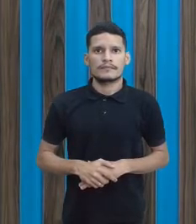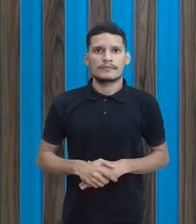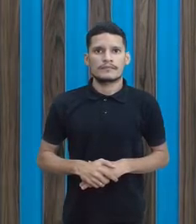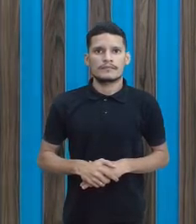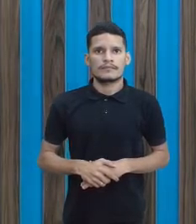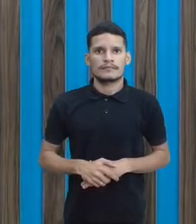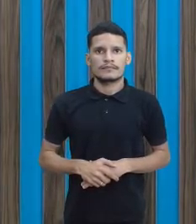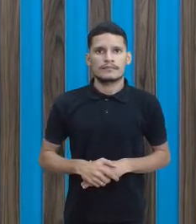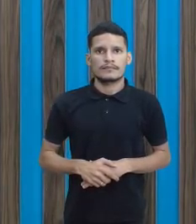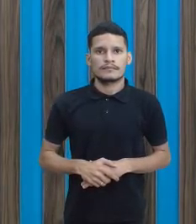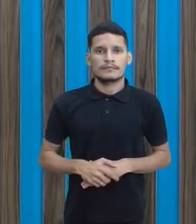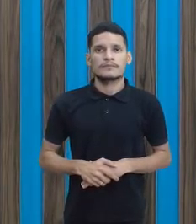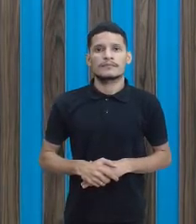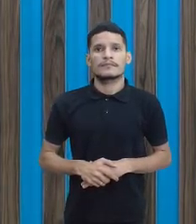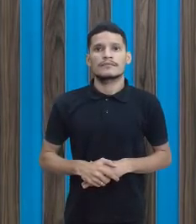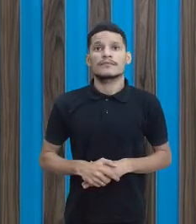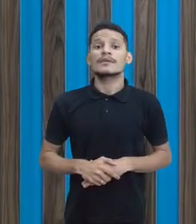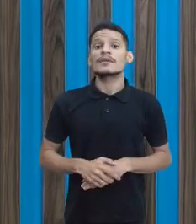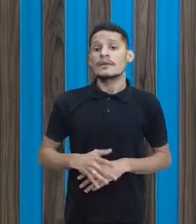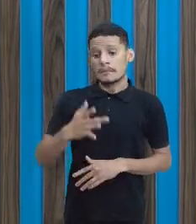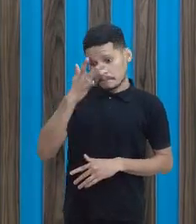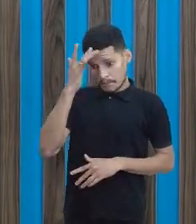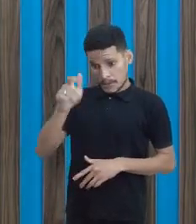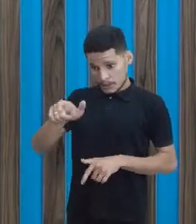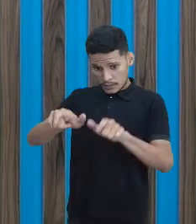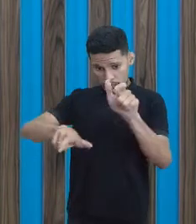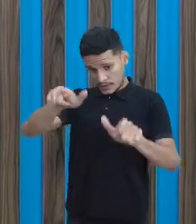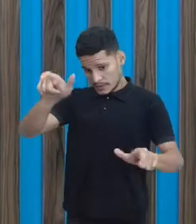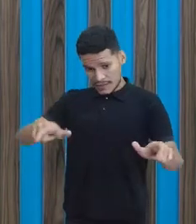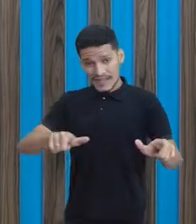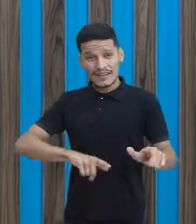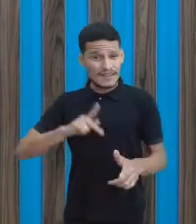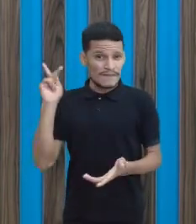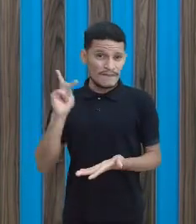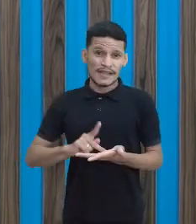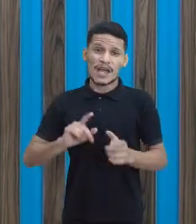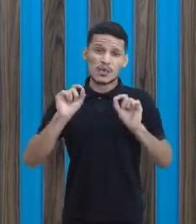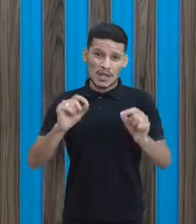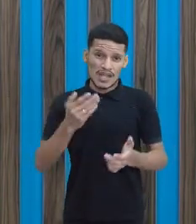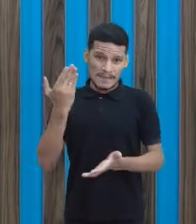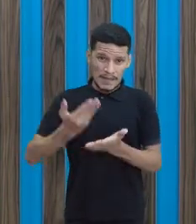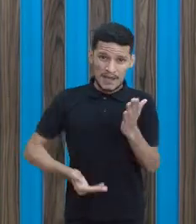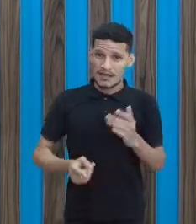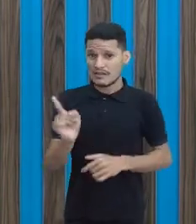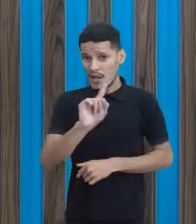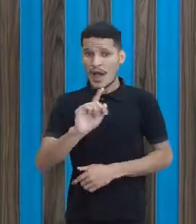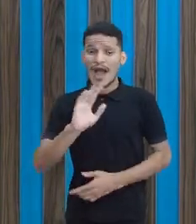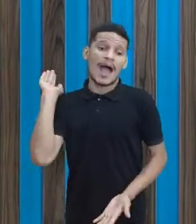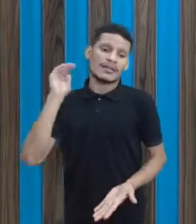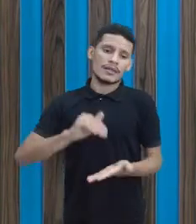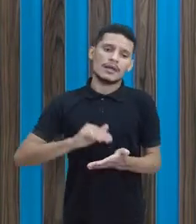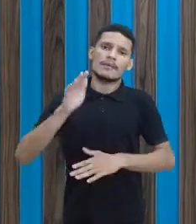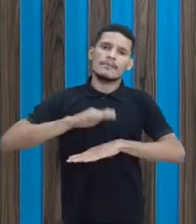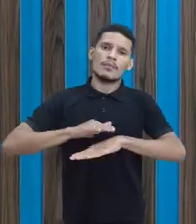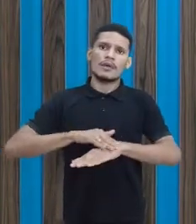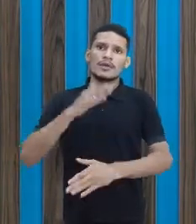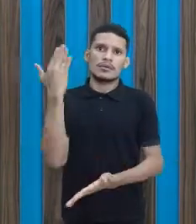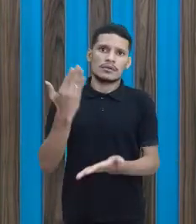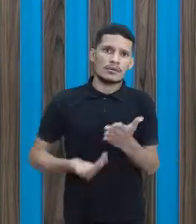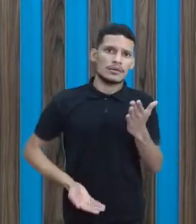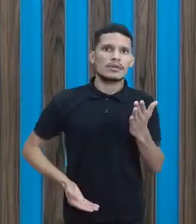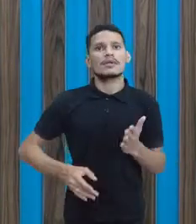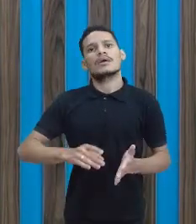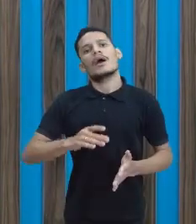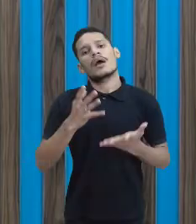has been accepted as reality. Ninguém está, de fato, derrotado até a derrota ter